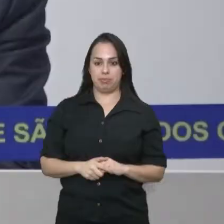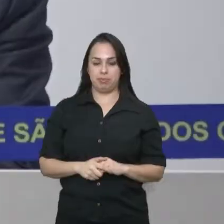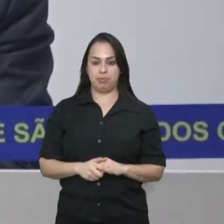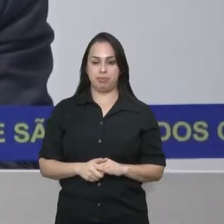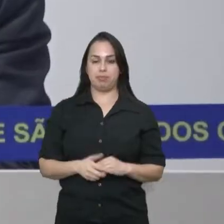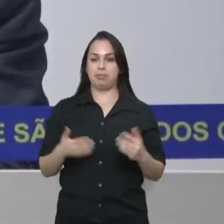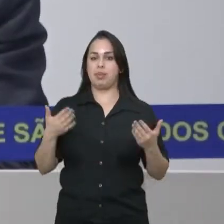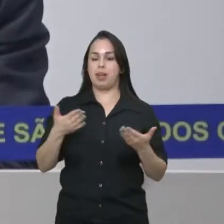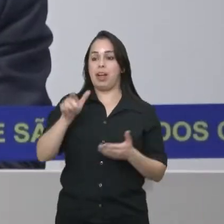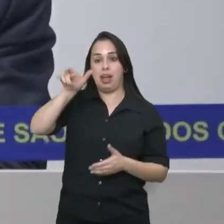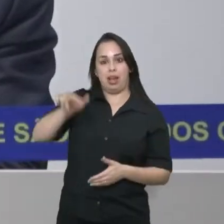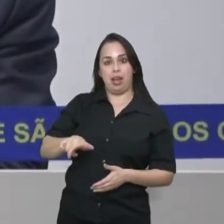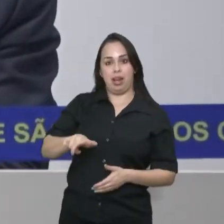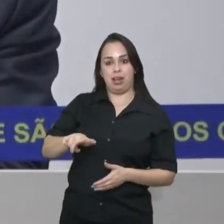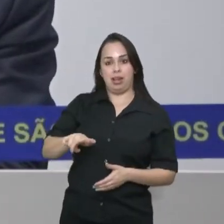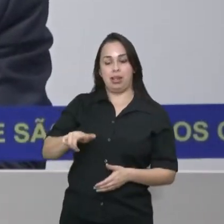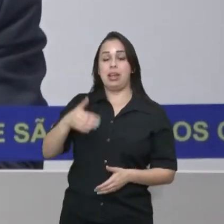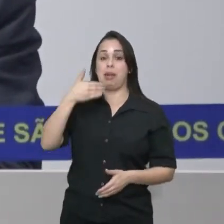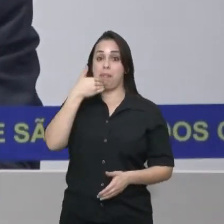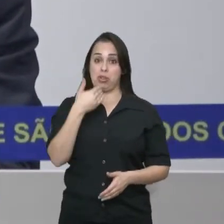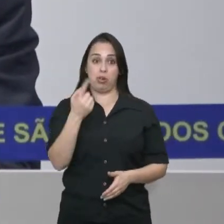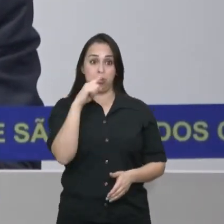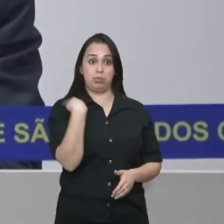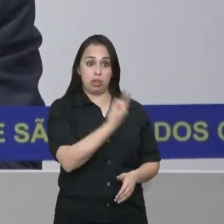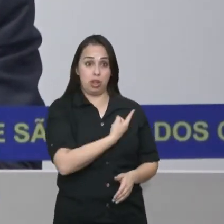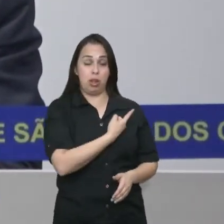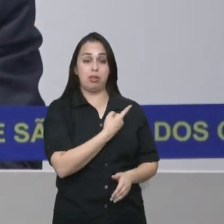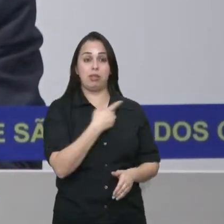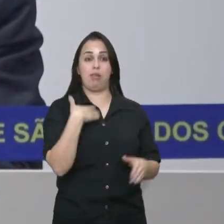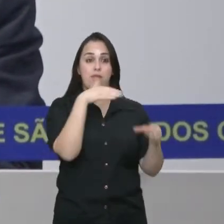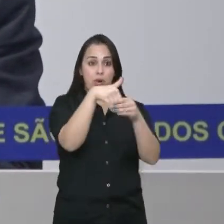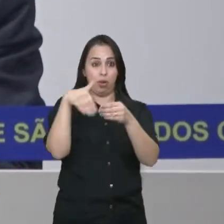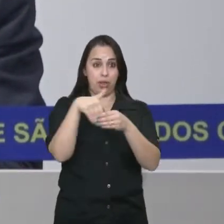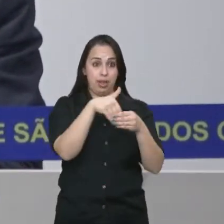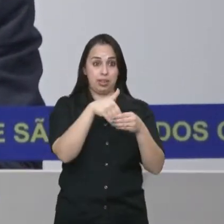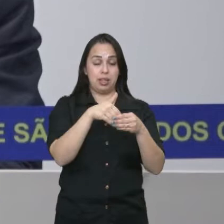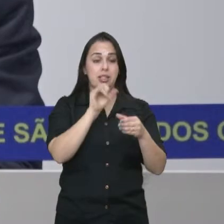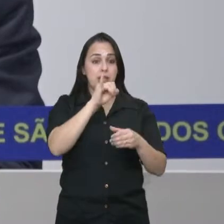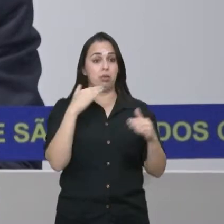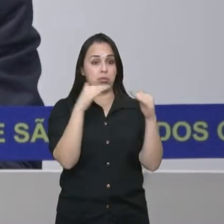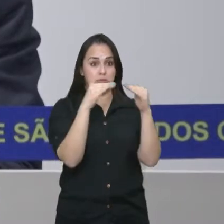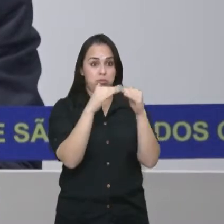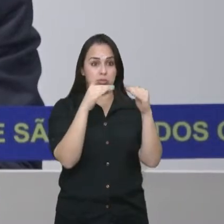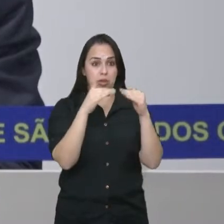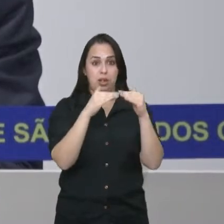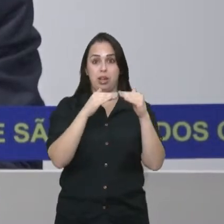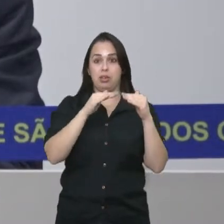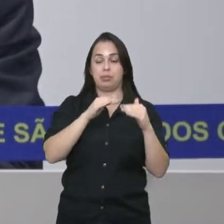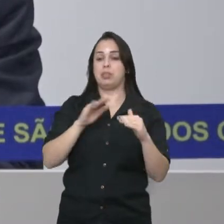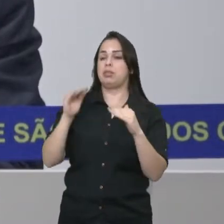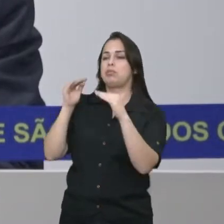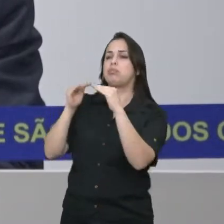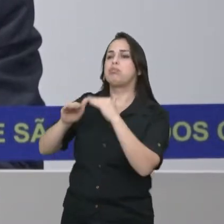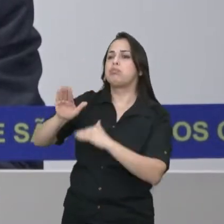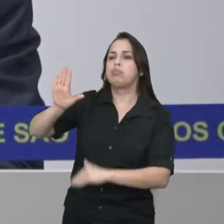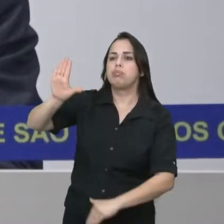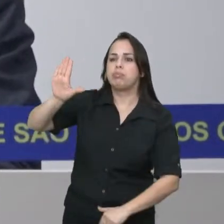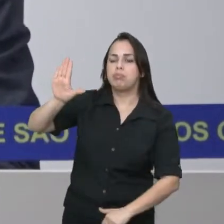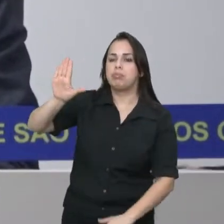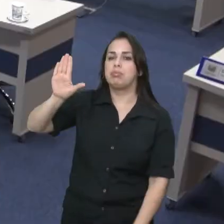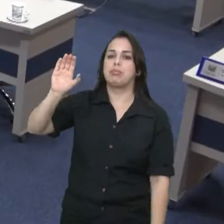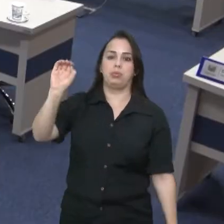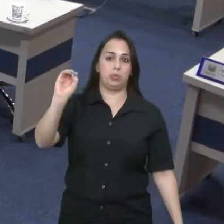Em votação, o pedido verbal do vereador José Luiz. Vereador Sobrado, permaneça a comissão. Os contrários se manifestem.